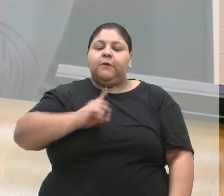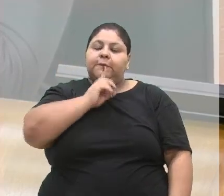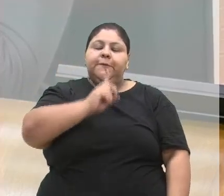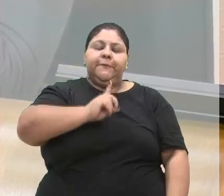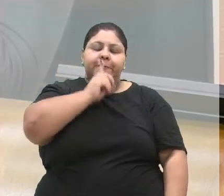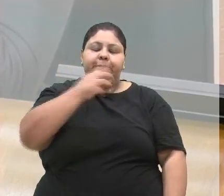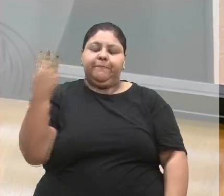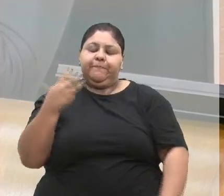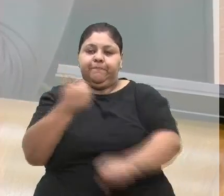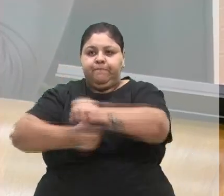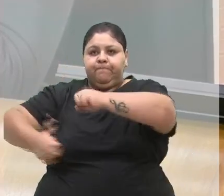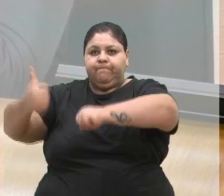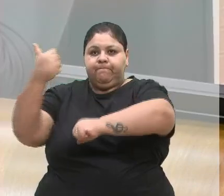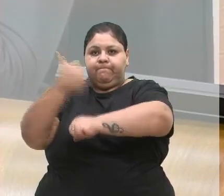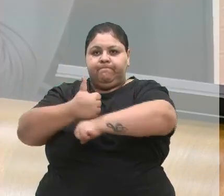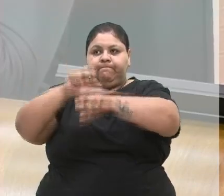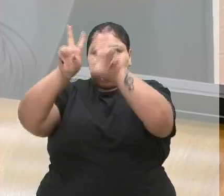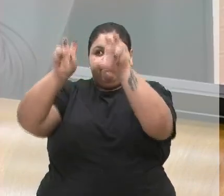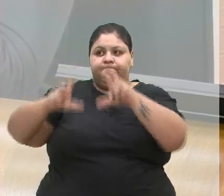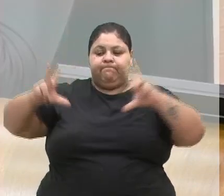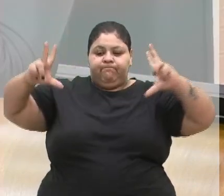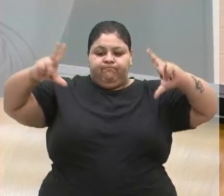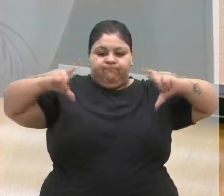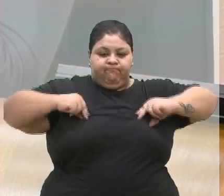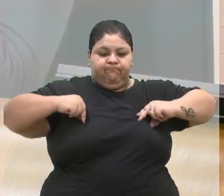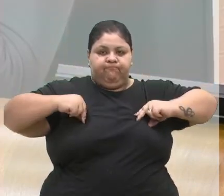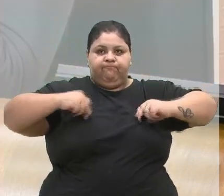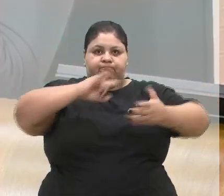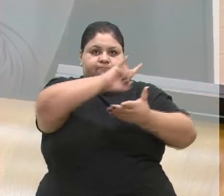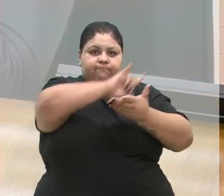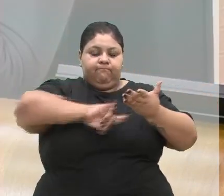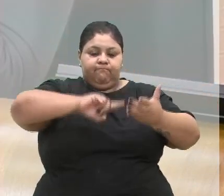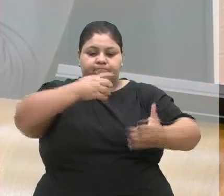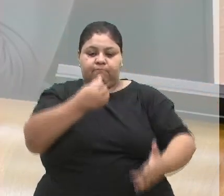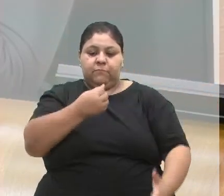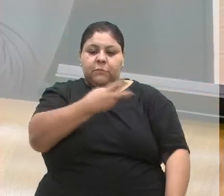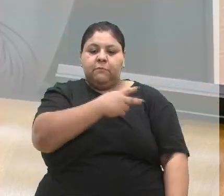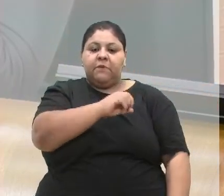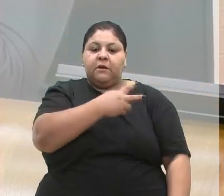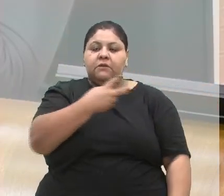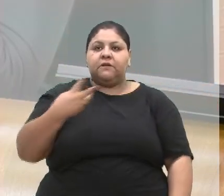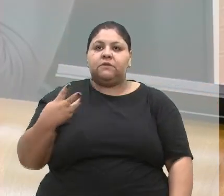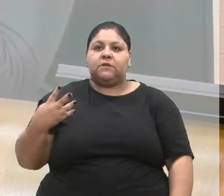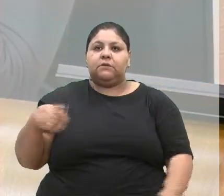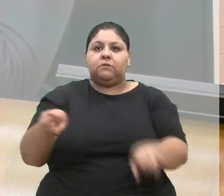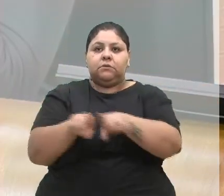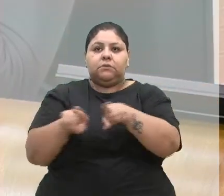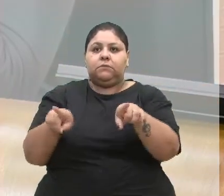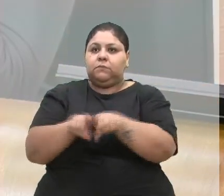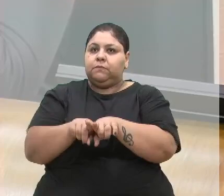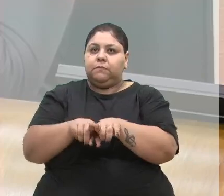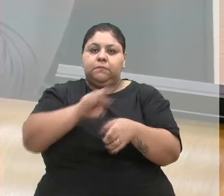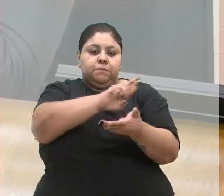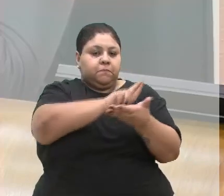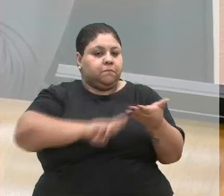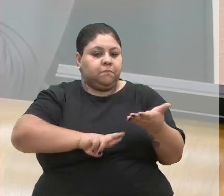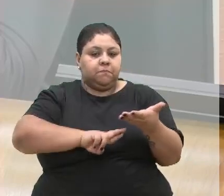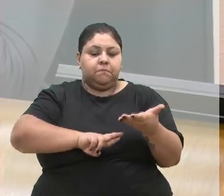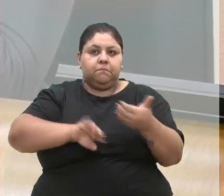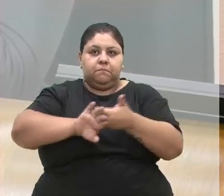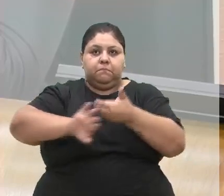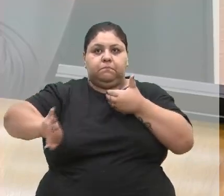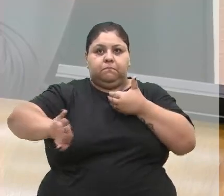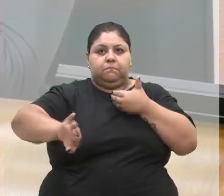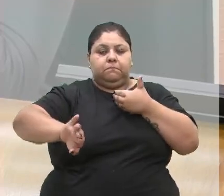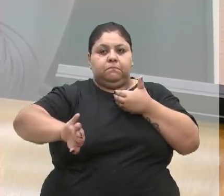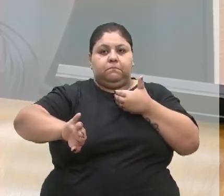PSB, para tratar de interesses particulares, conforme o requerimento 6/2024, considerando o requerimento de pedido de licença do mandato do vereador